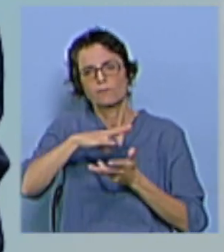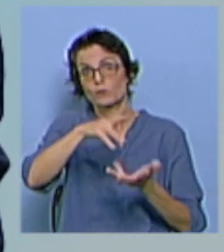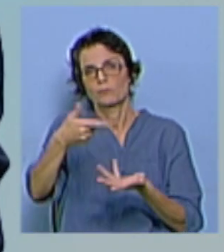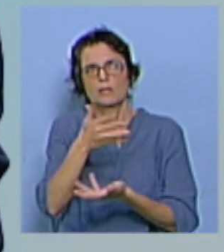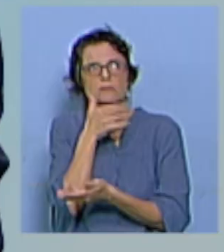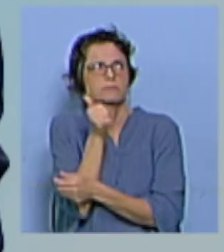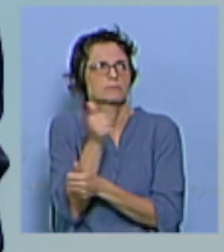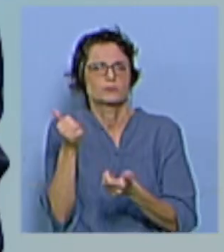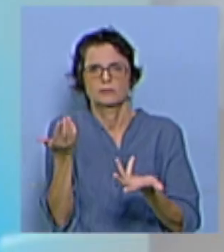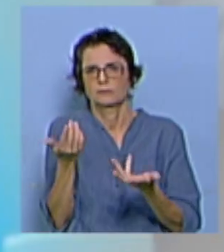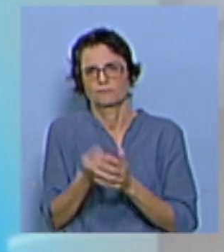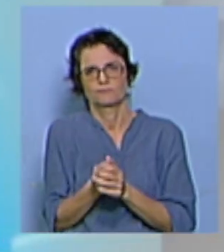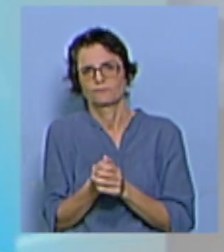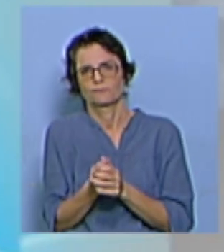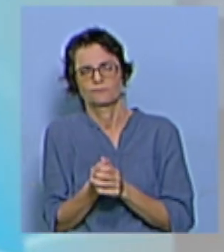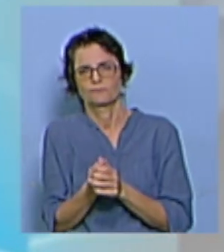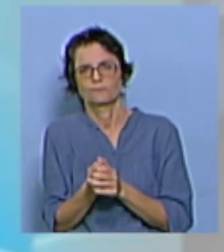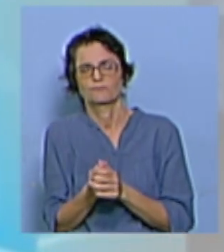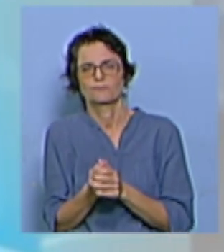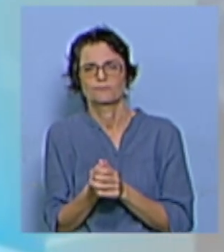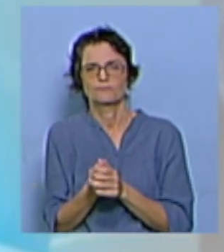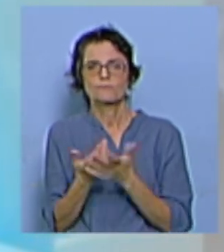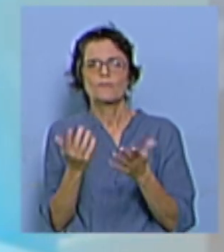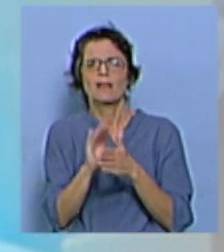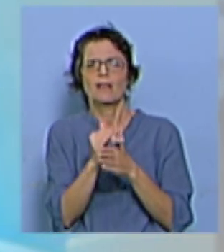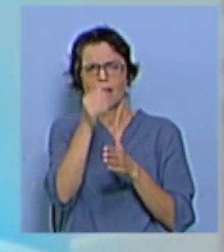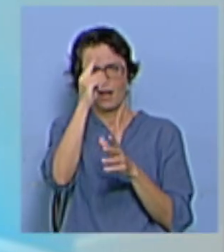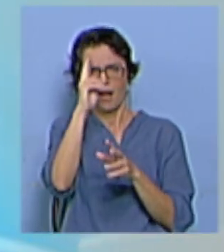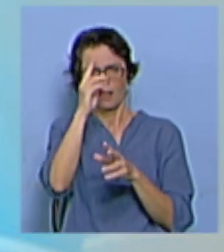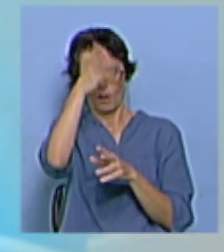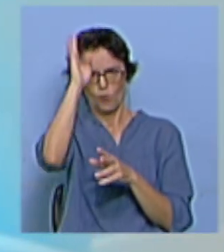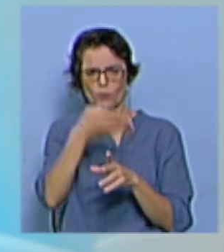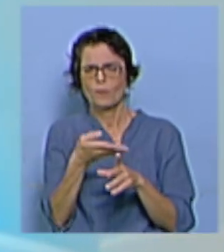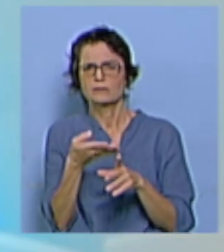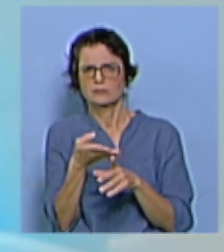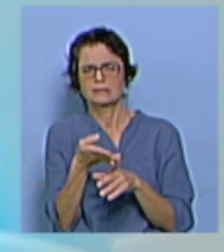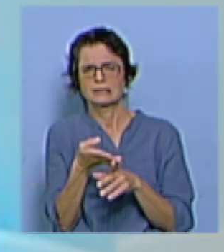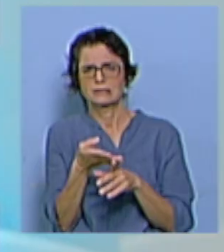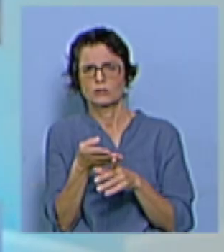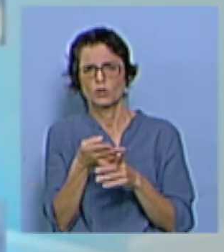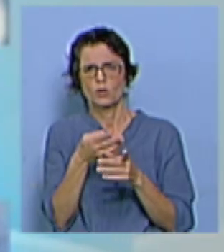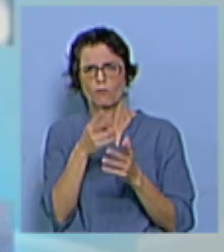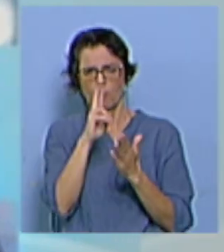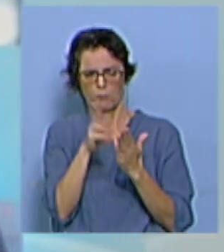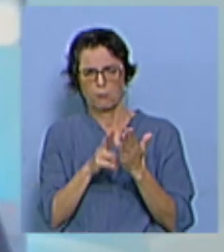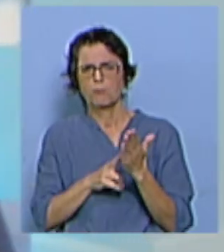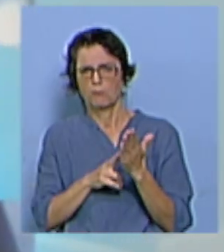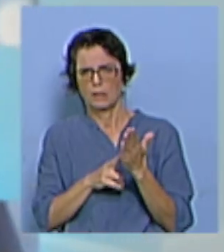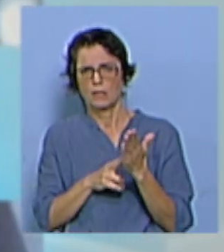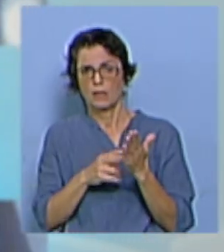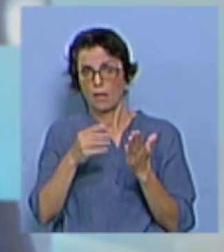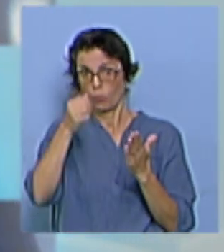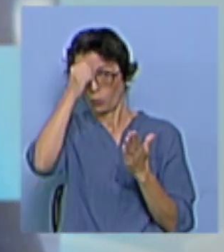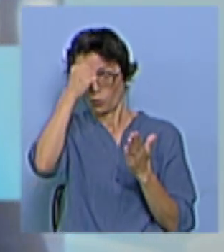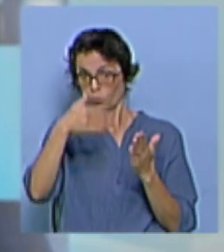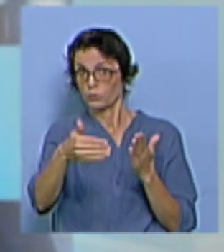não é? E de que forma é que devemos acolher esta carta aos Romanos? Ela vai sendo lida ao longo nestes domingos, não